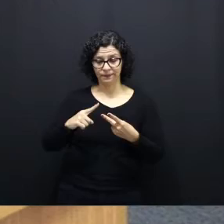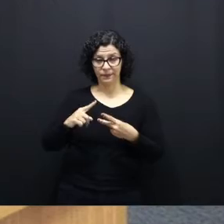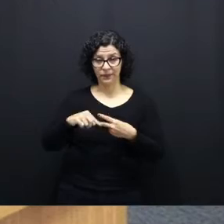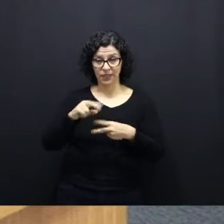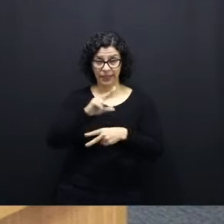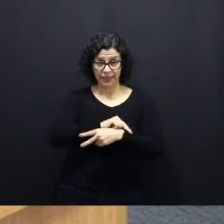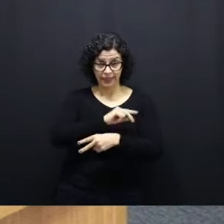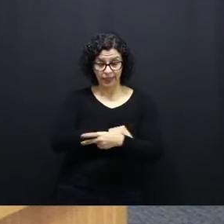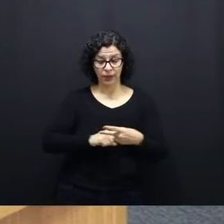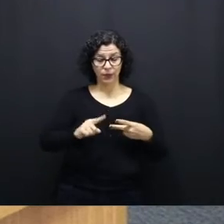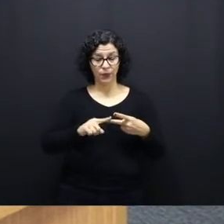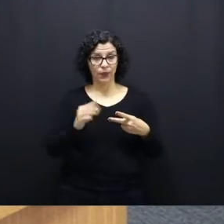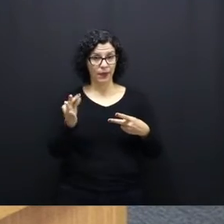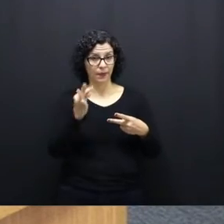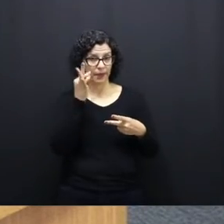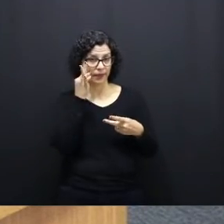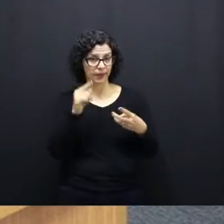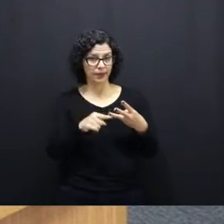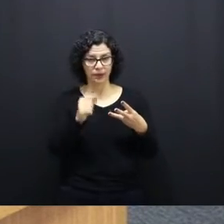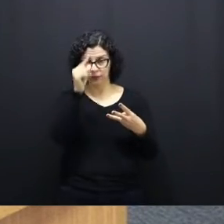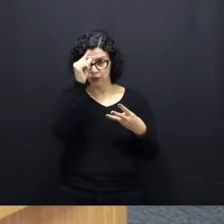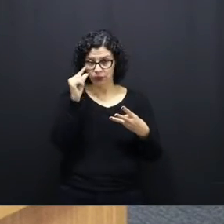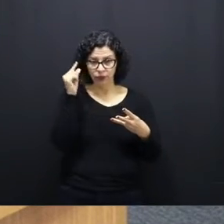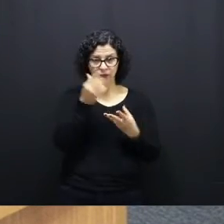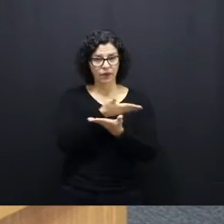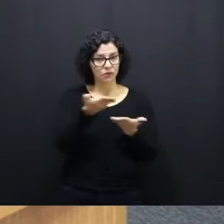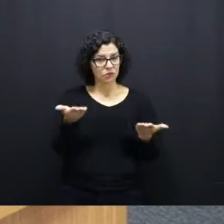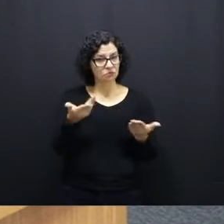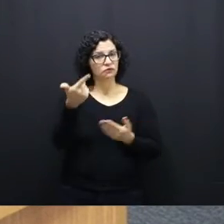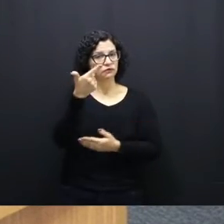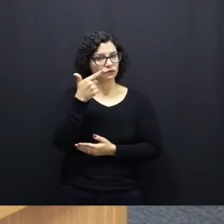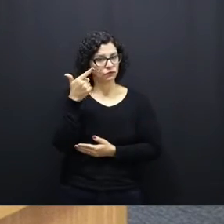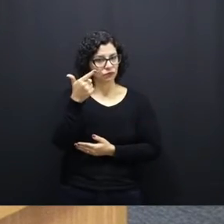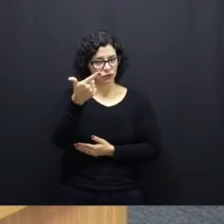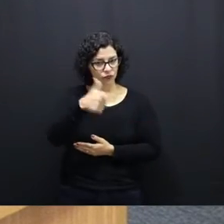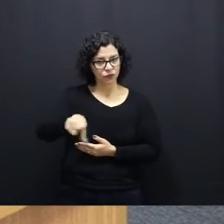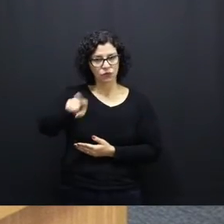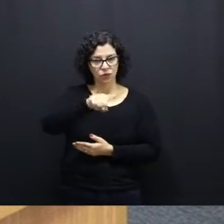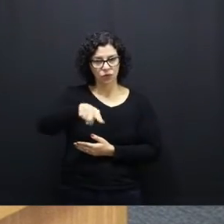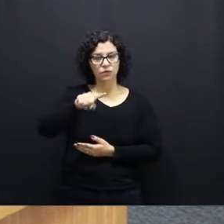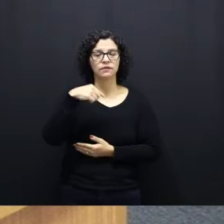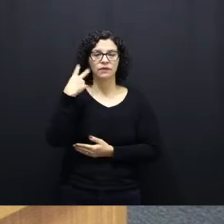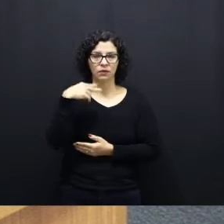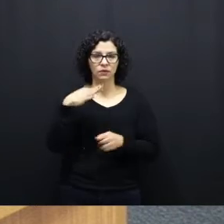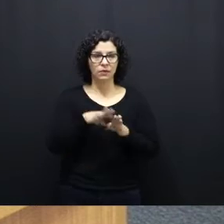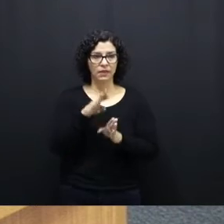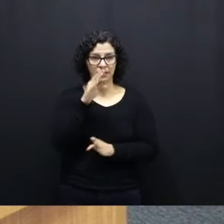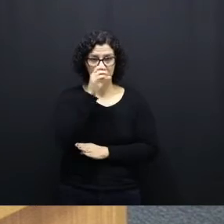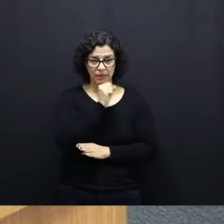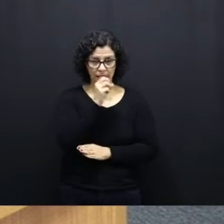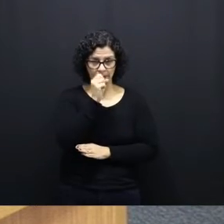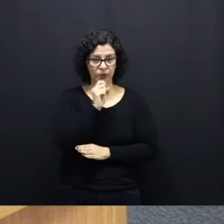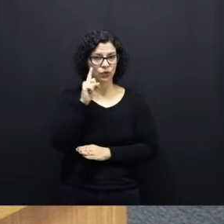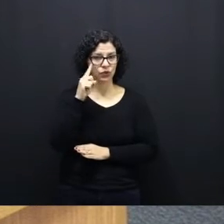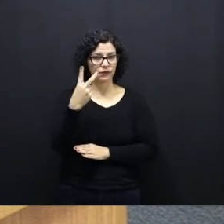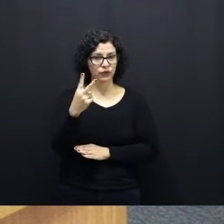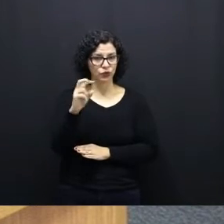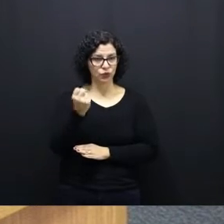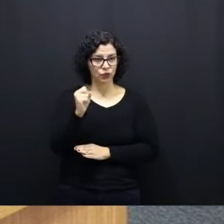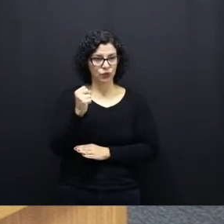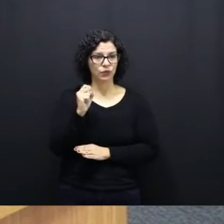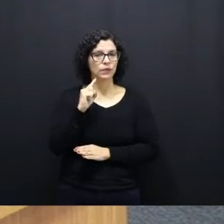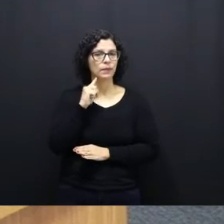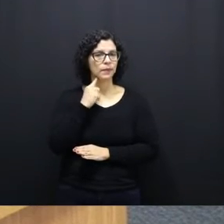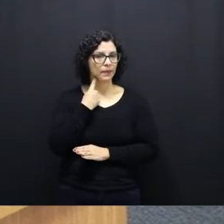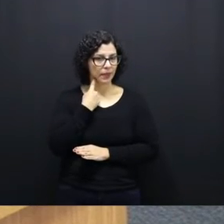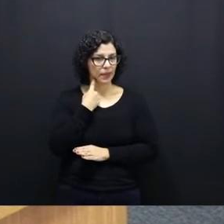Abelino vereadora Fátima de Paula e estendo a todos os outros vereadores que no sábado no dia Vinte e Oito de